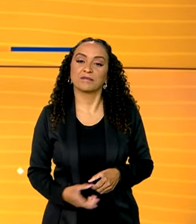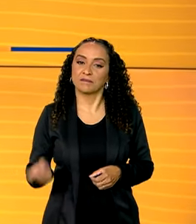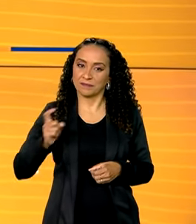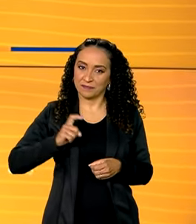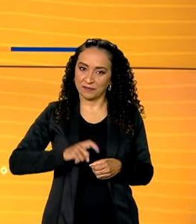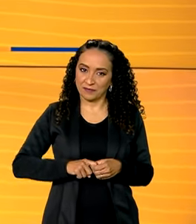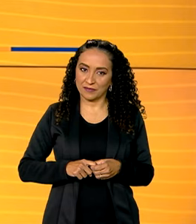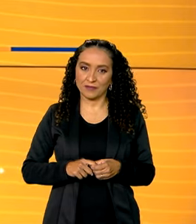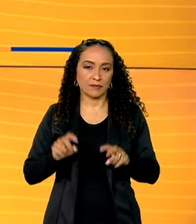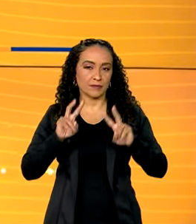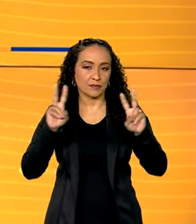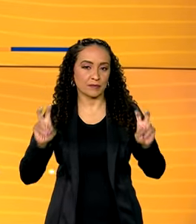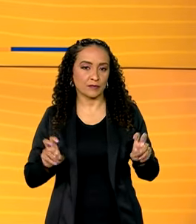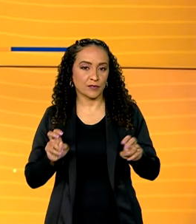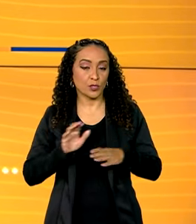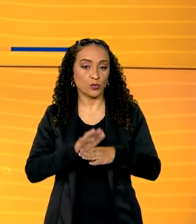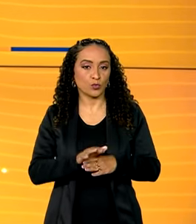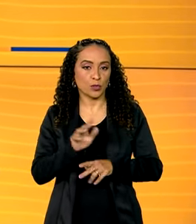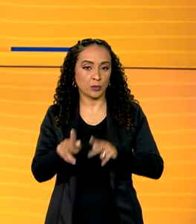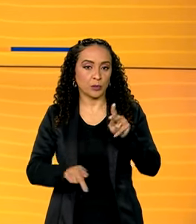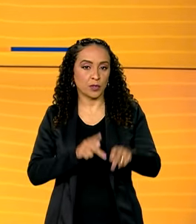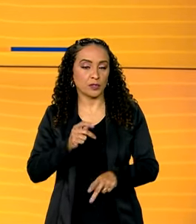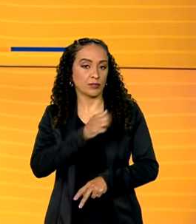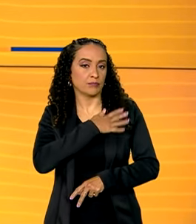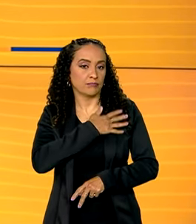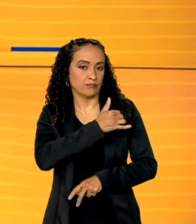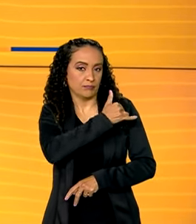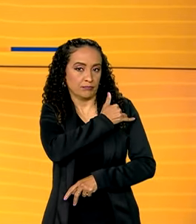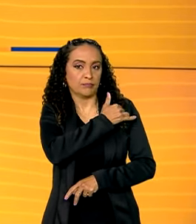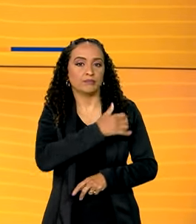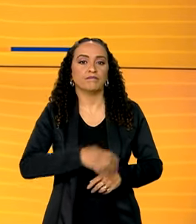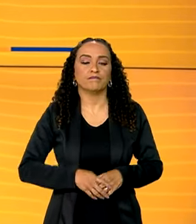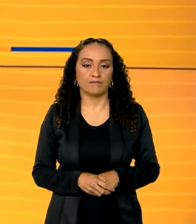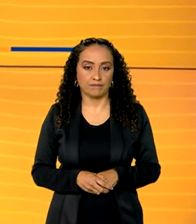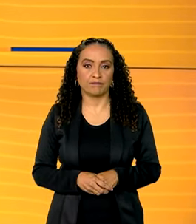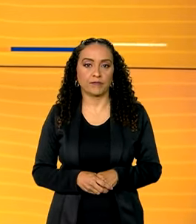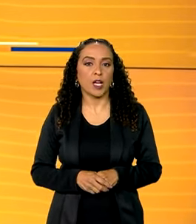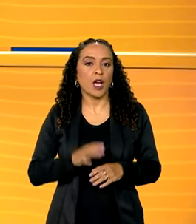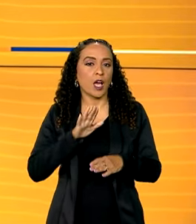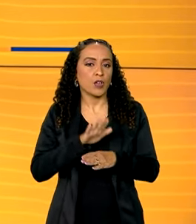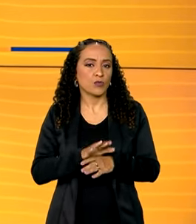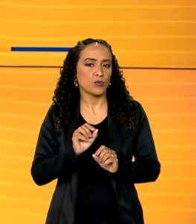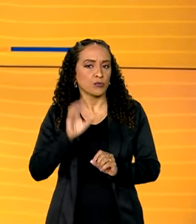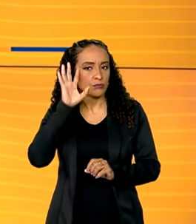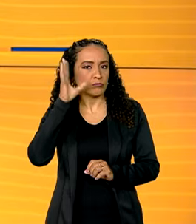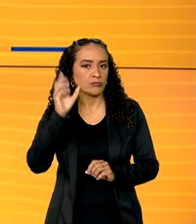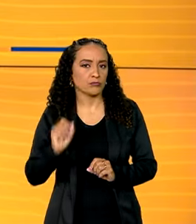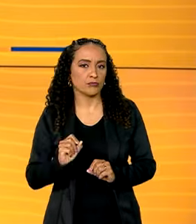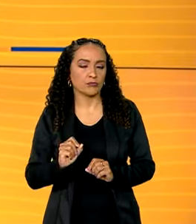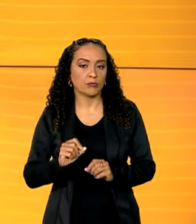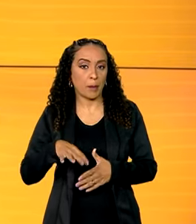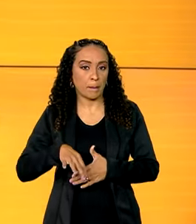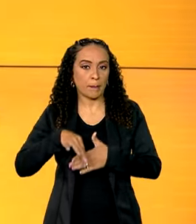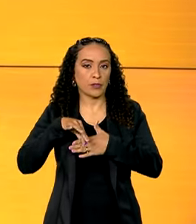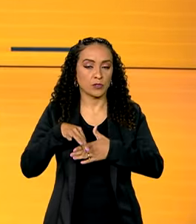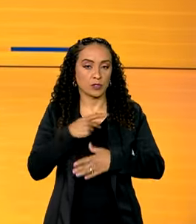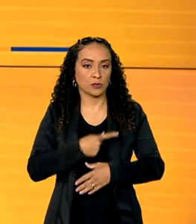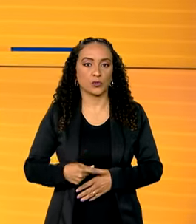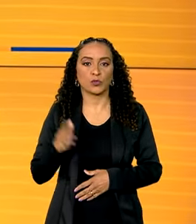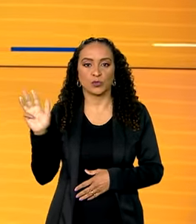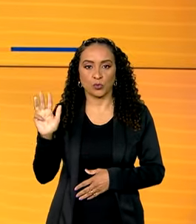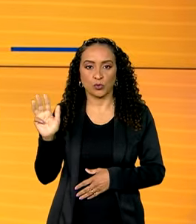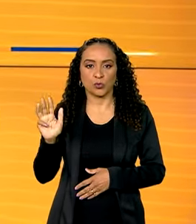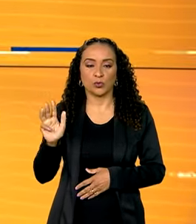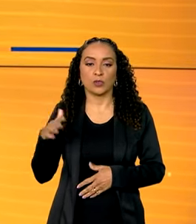Estamos de volta e vamos falar agora sobre o socorro à população Yanomami. A ajuda foi definida como prioridade pelo